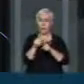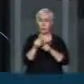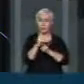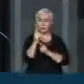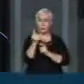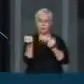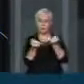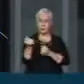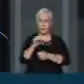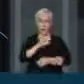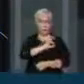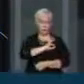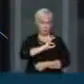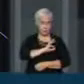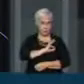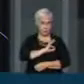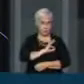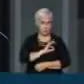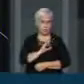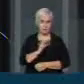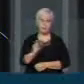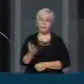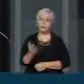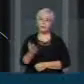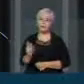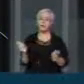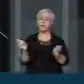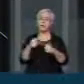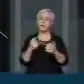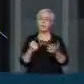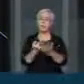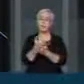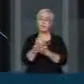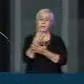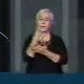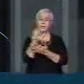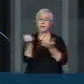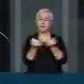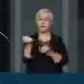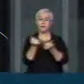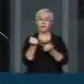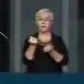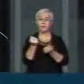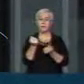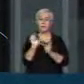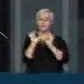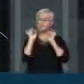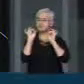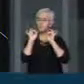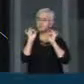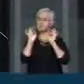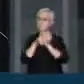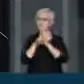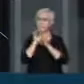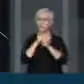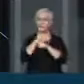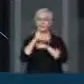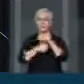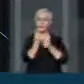de polícia, deputado Amaury Teixeira, dá para comprar 3 carros zero por ano. O valor do